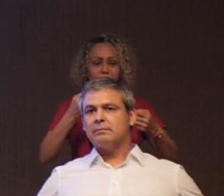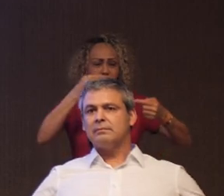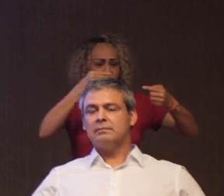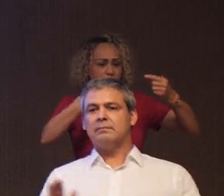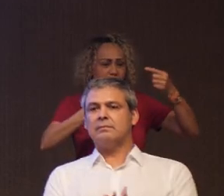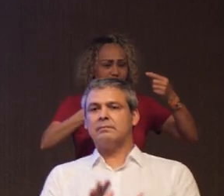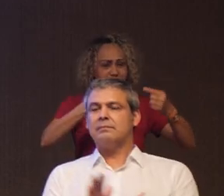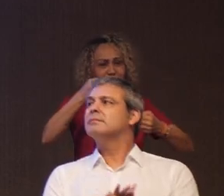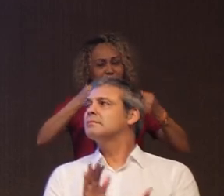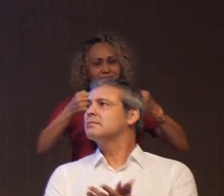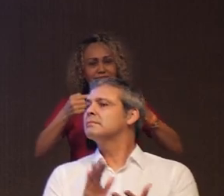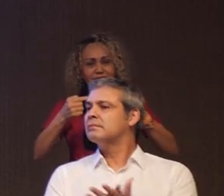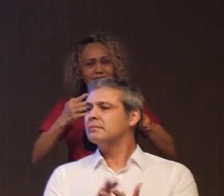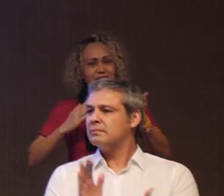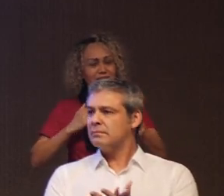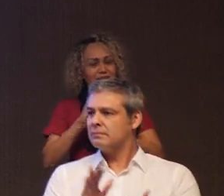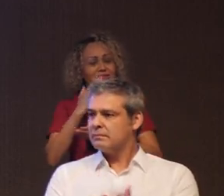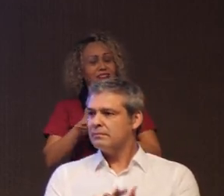governar.